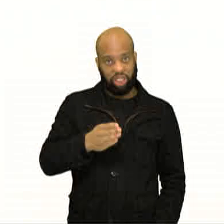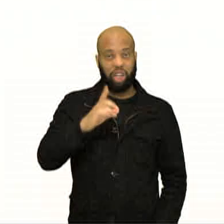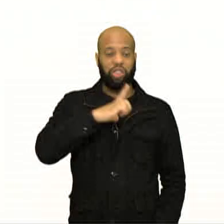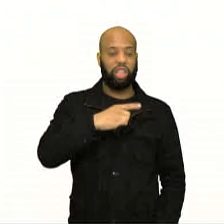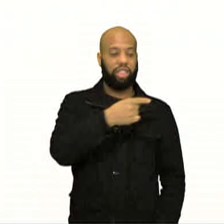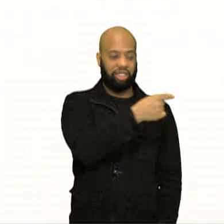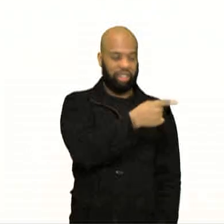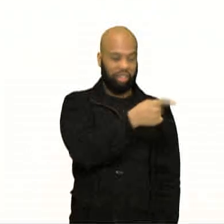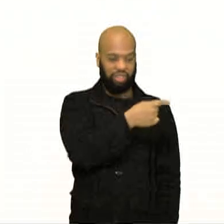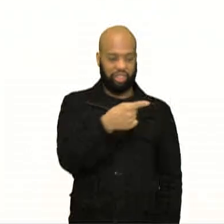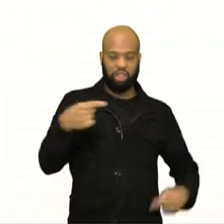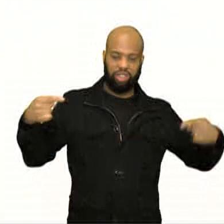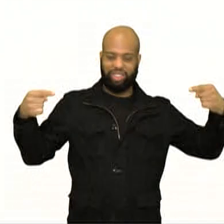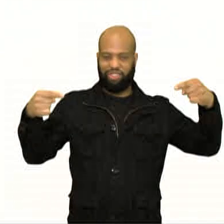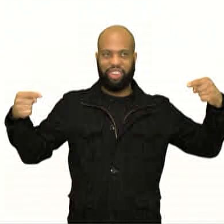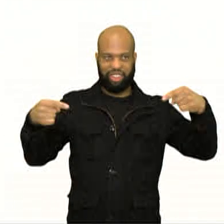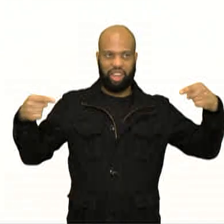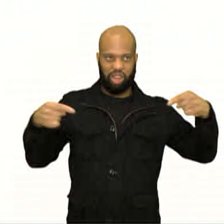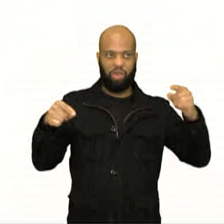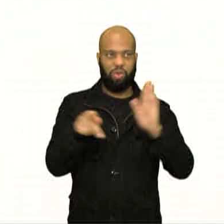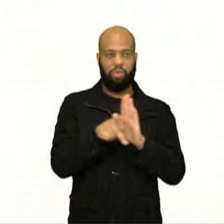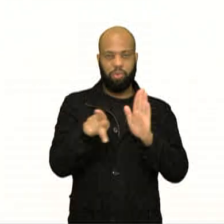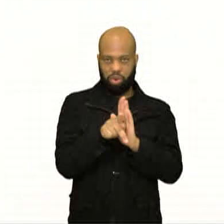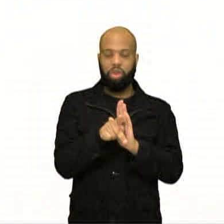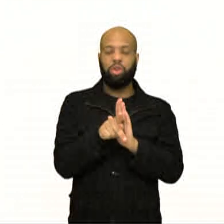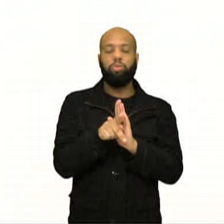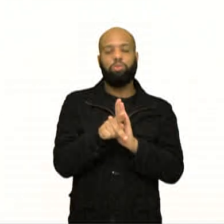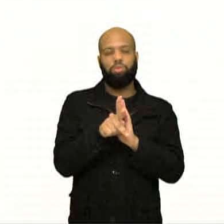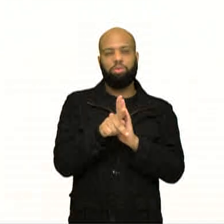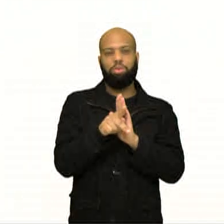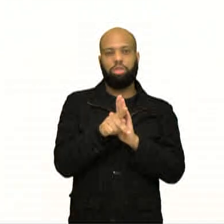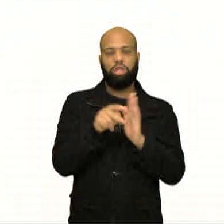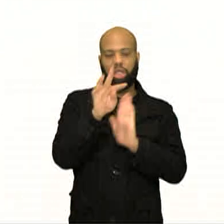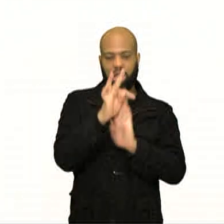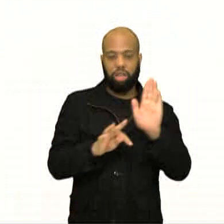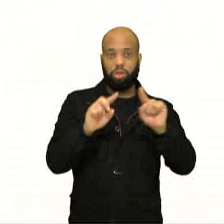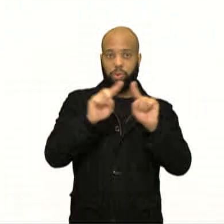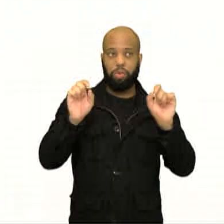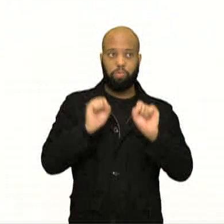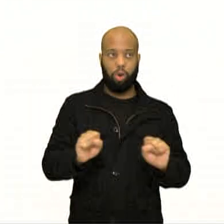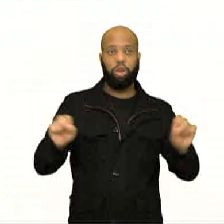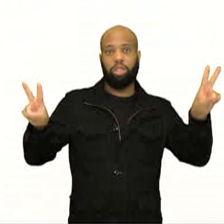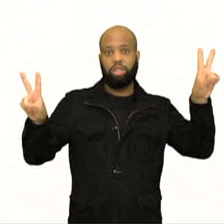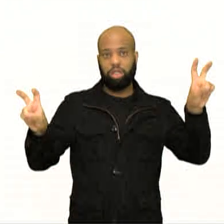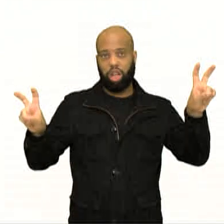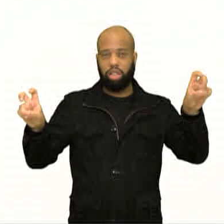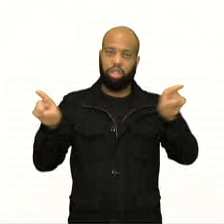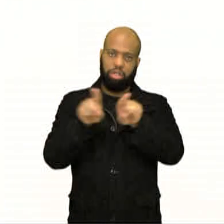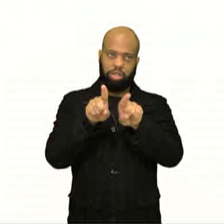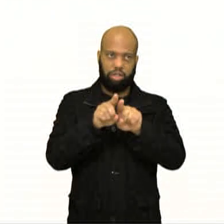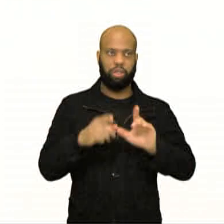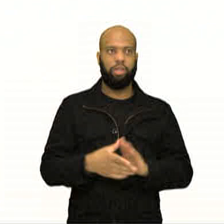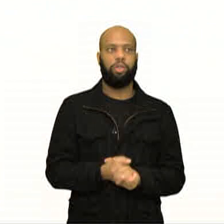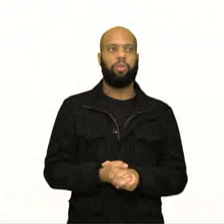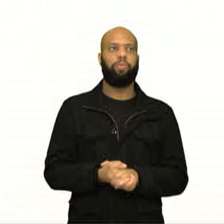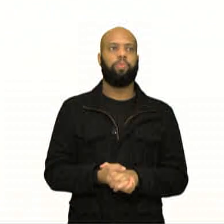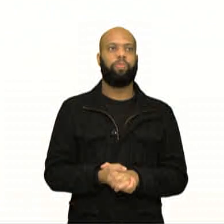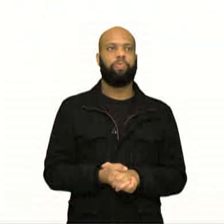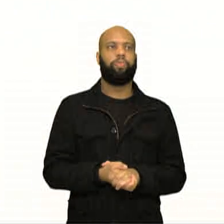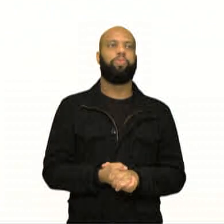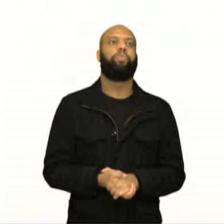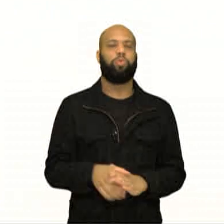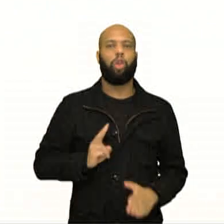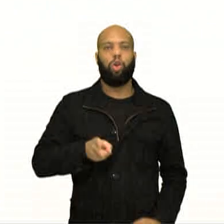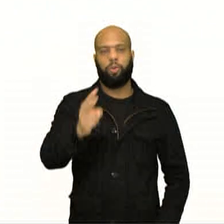travessões no texto, mas poderia estar entre aspas e de fato está em nosso recorte. Pois bem,